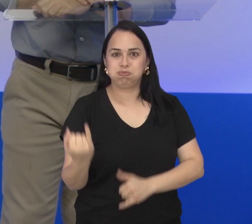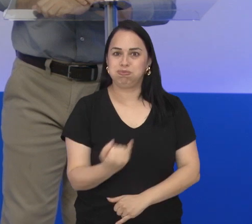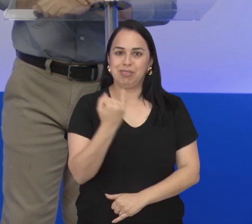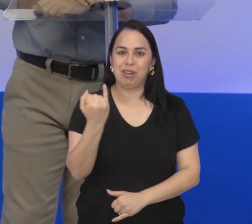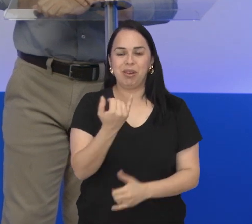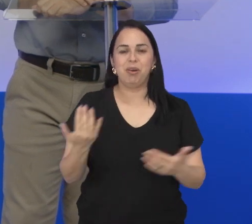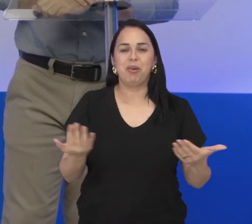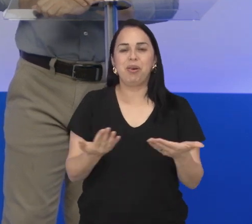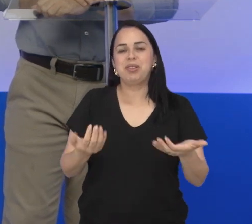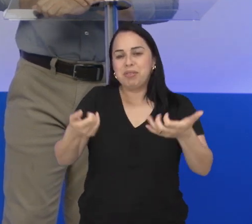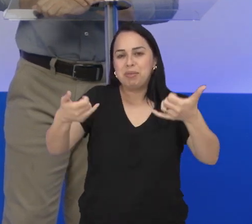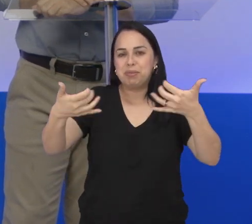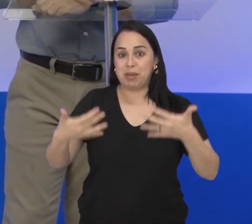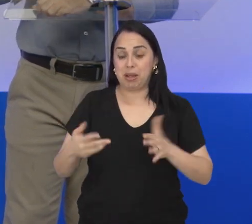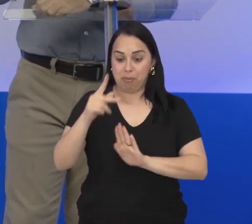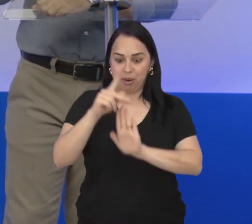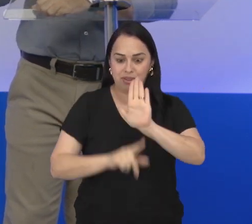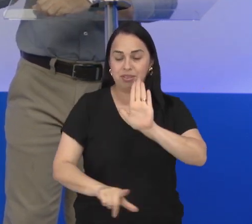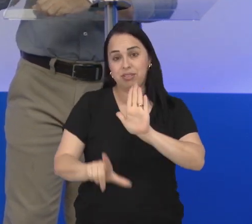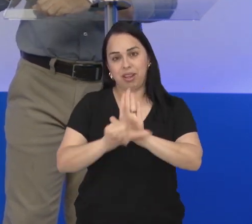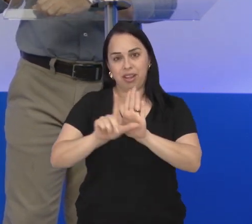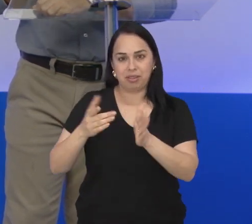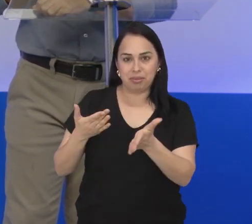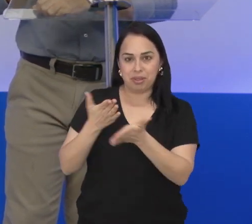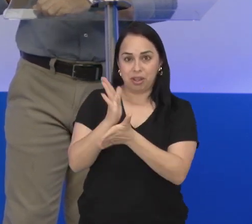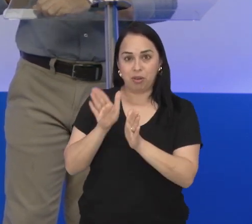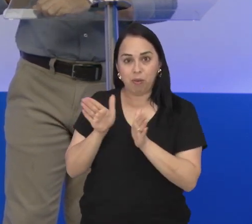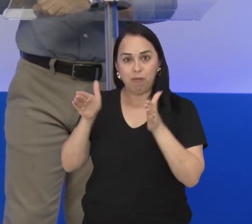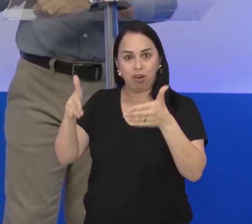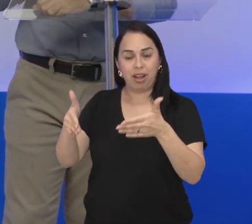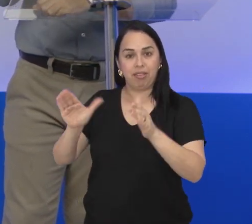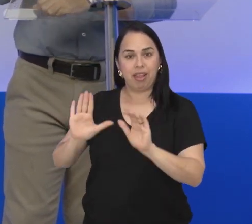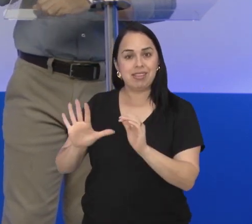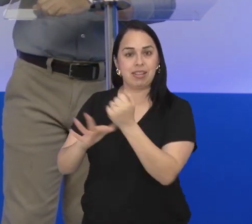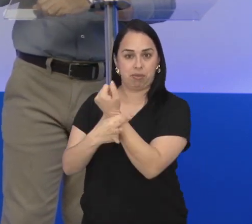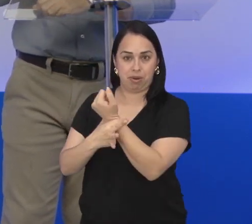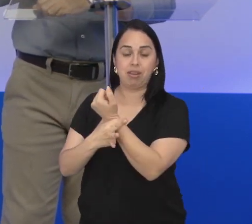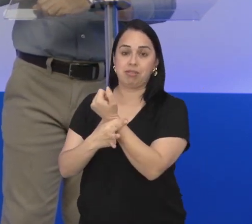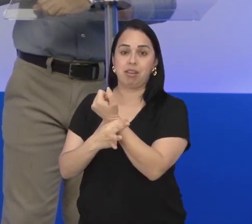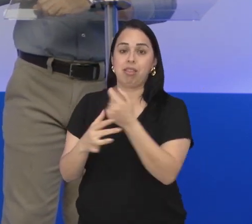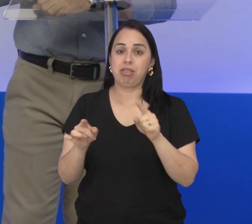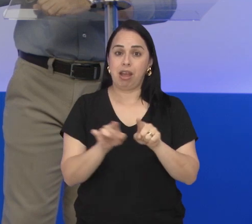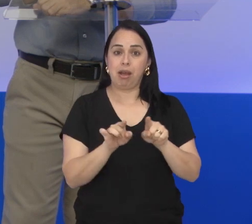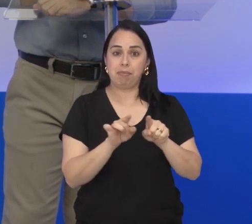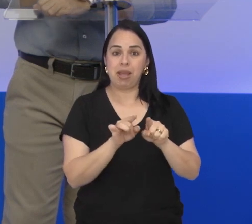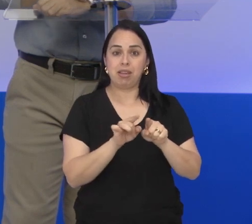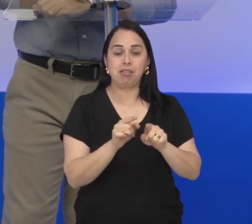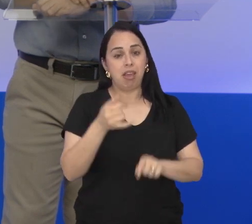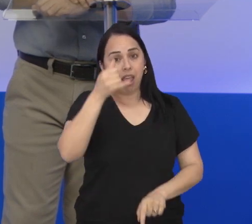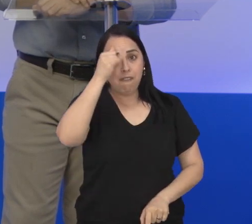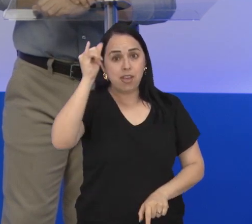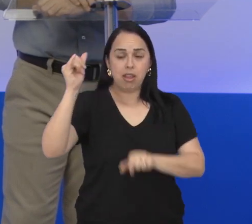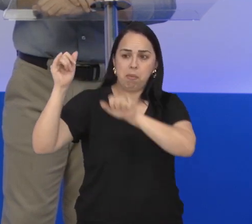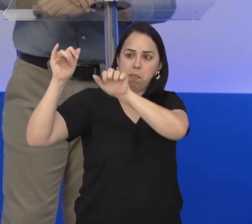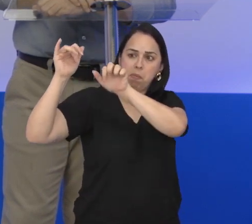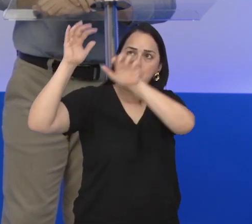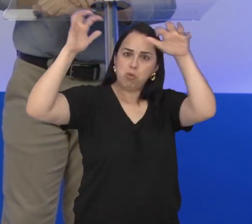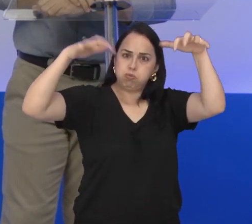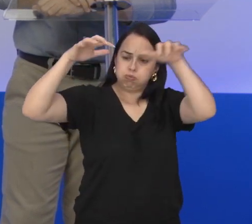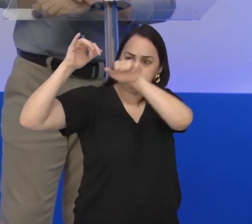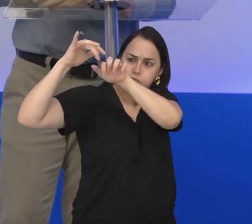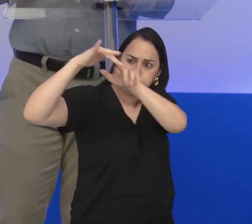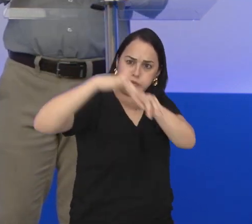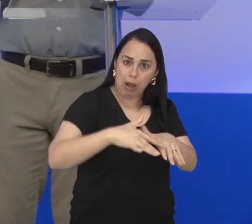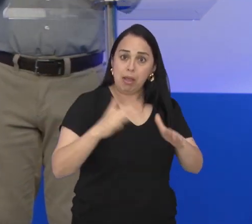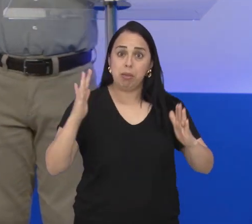né? Hoje no Boletim vamos falar de um projeto aprovado na Câmara voltado para a segurança e também sobre a prevenção de